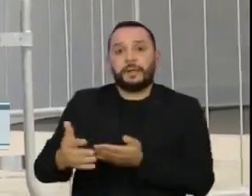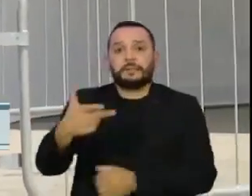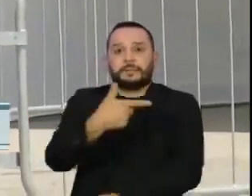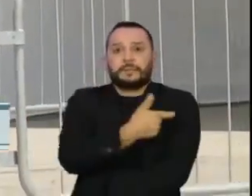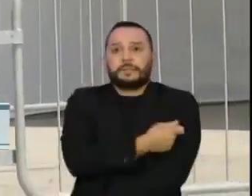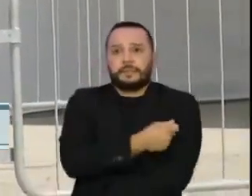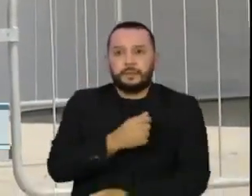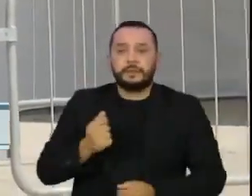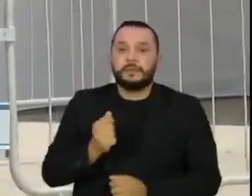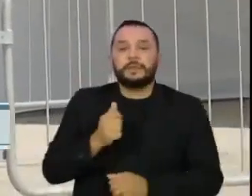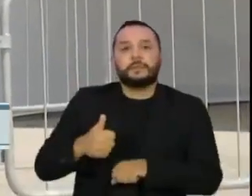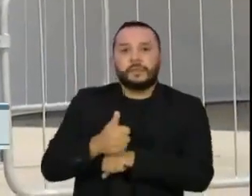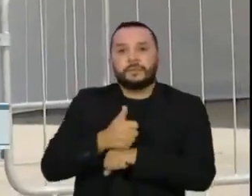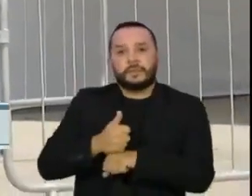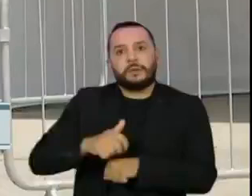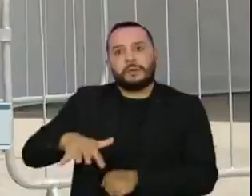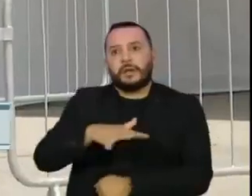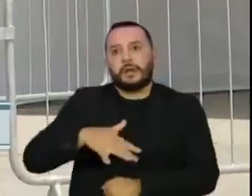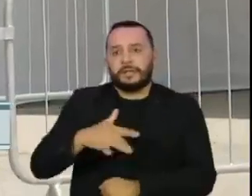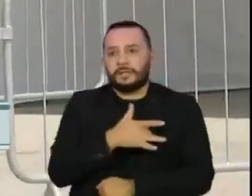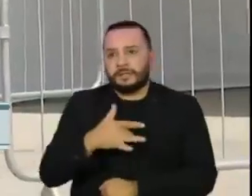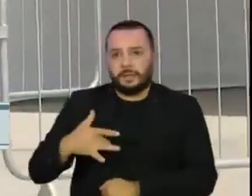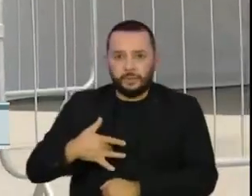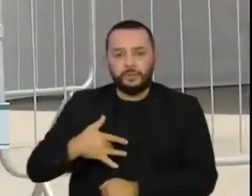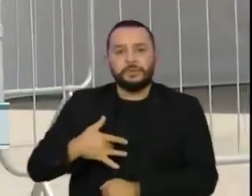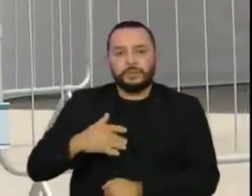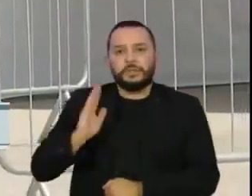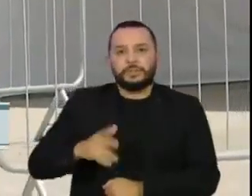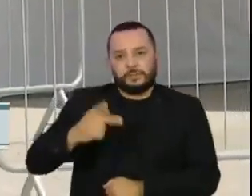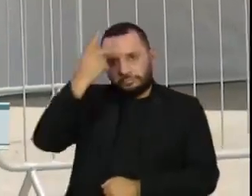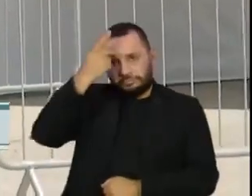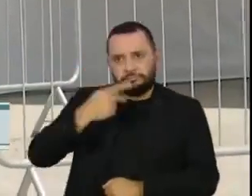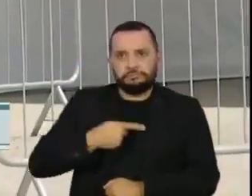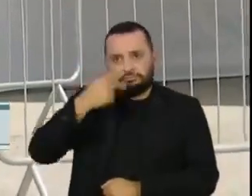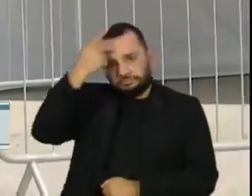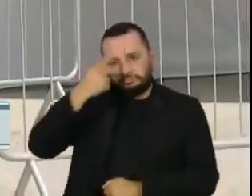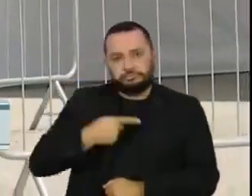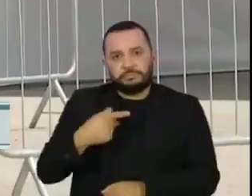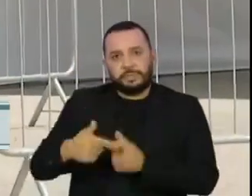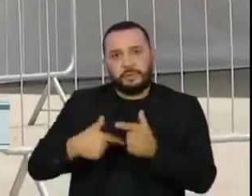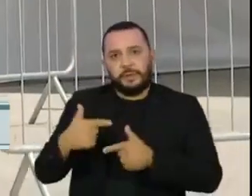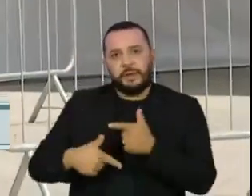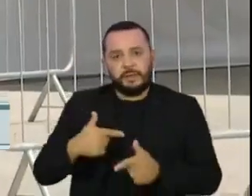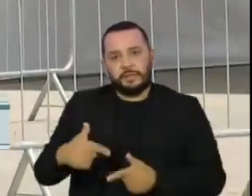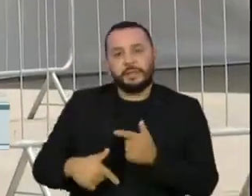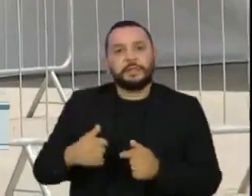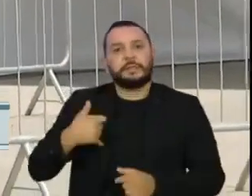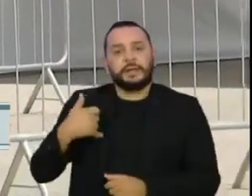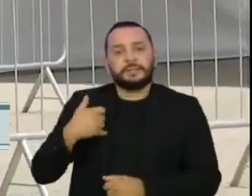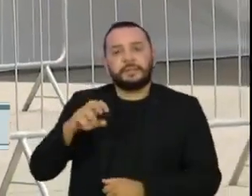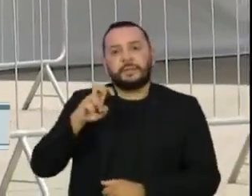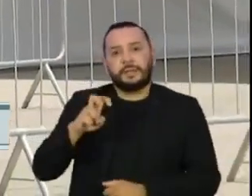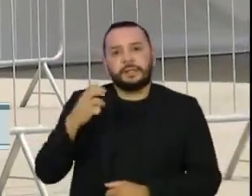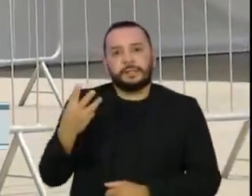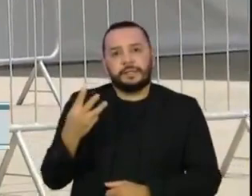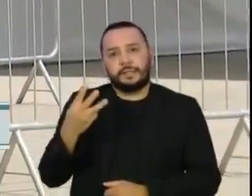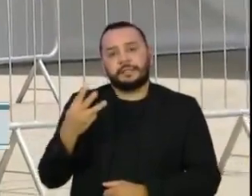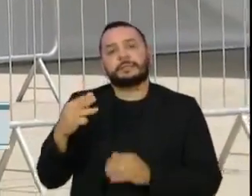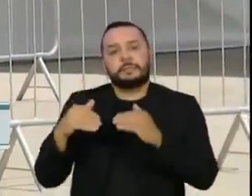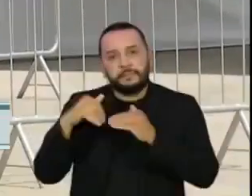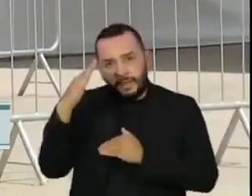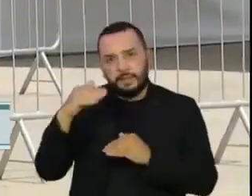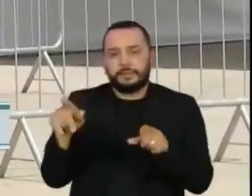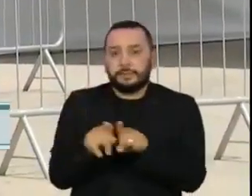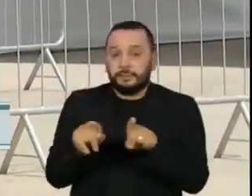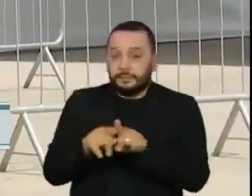vacinação para os profissionais da área da saúde autônomos com 53 anos ou mais. A partir do dia 5 de